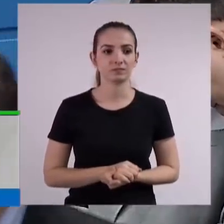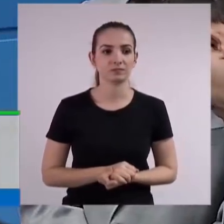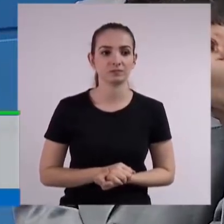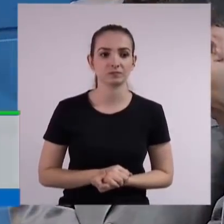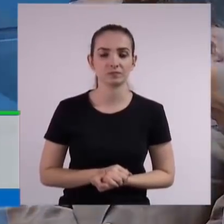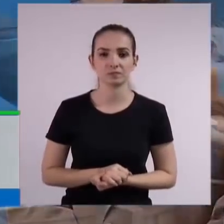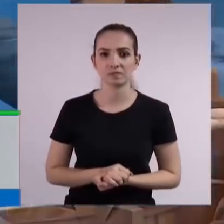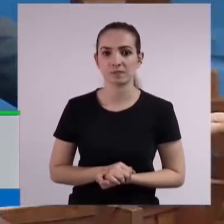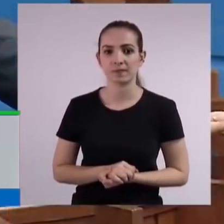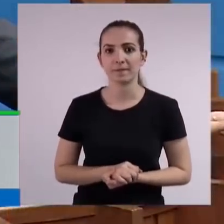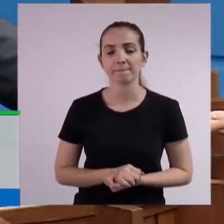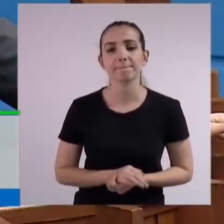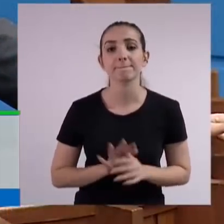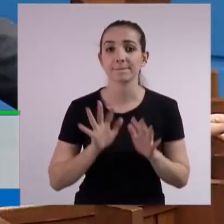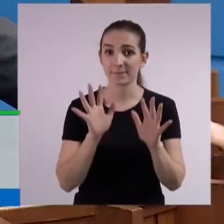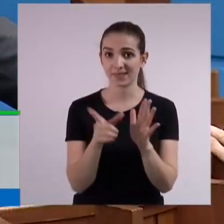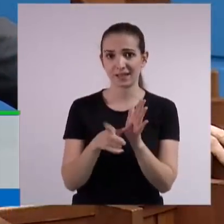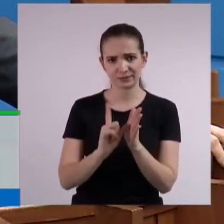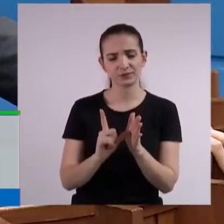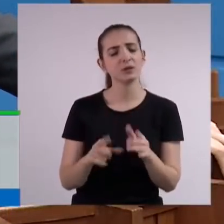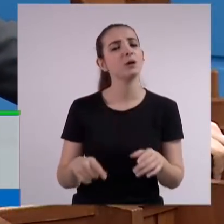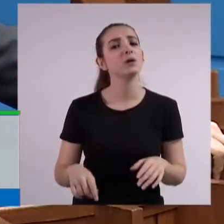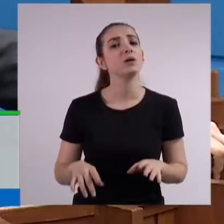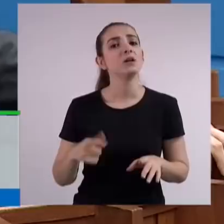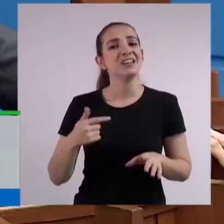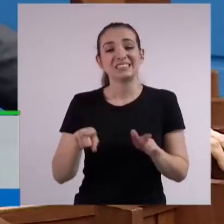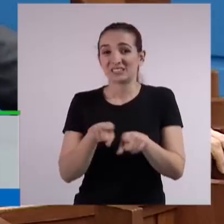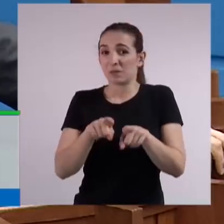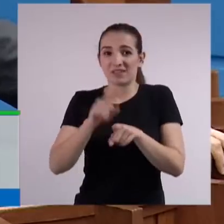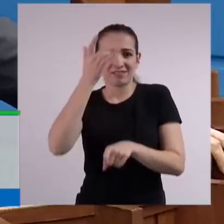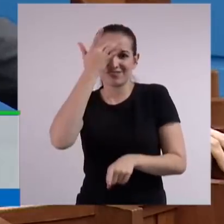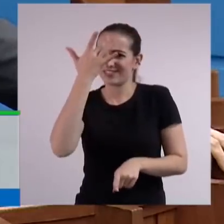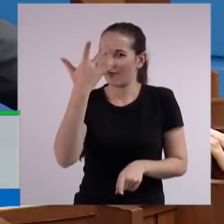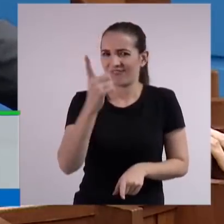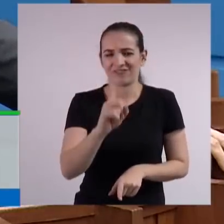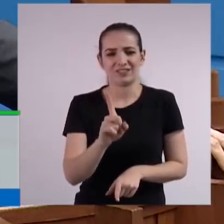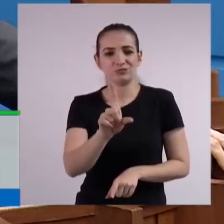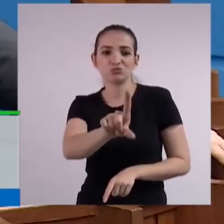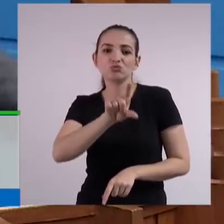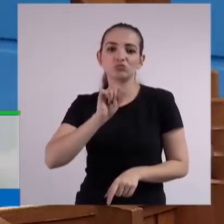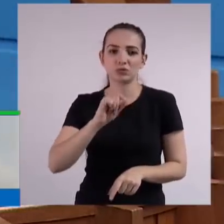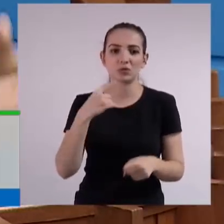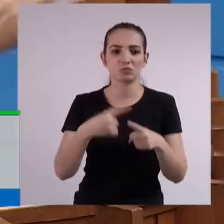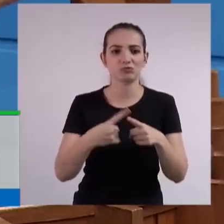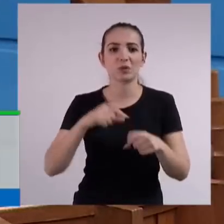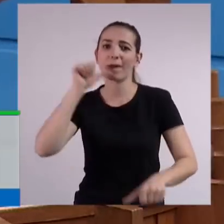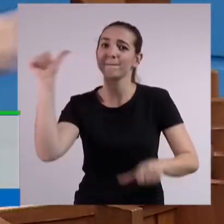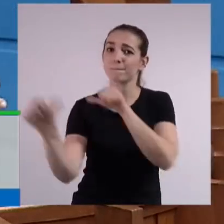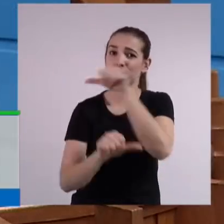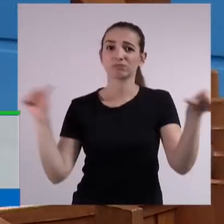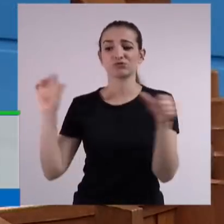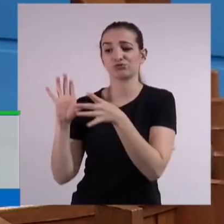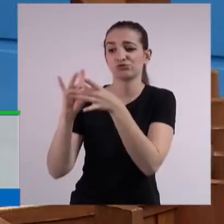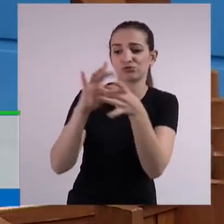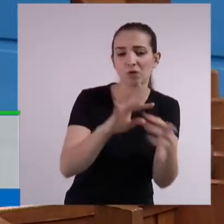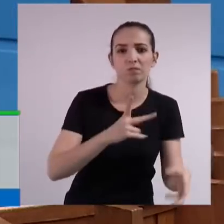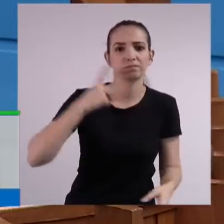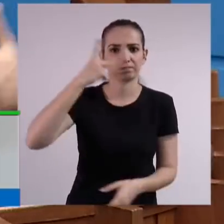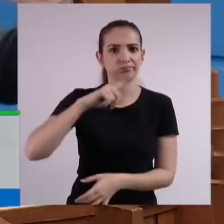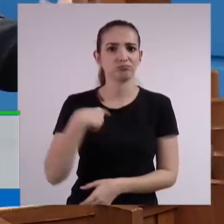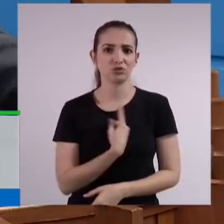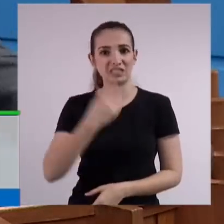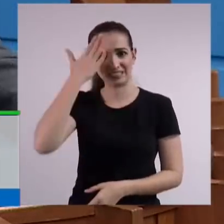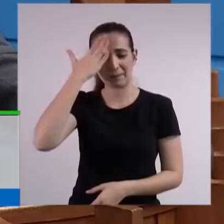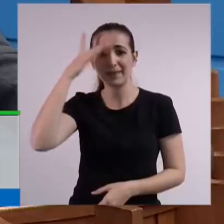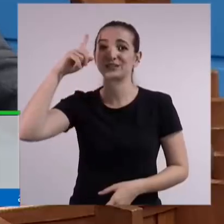Também não é fácil tomar a decisão, porque é uma mudança de cenário, porque sabemos das dificuldades